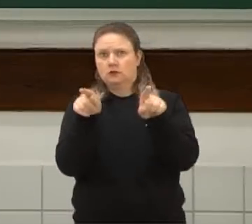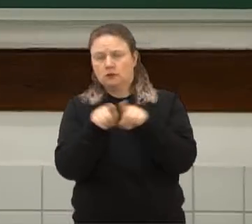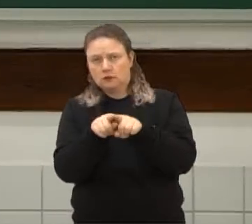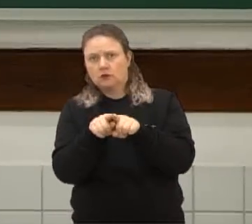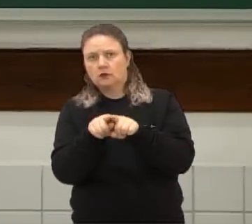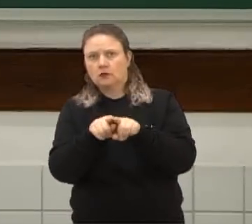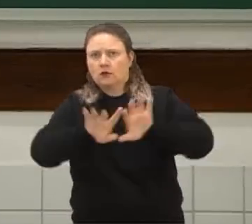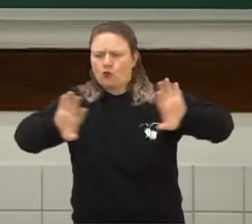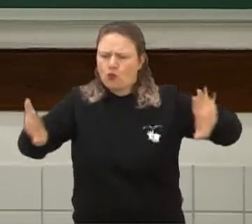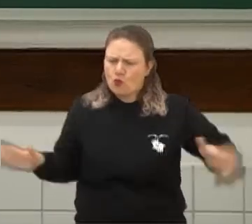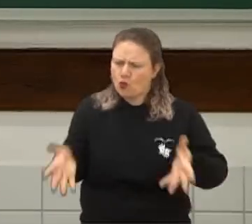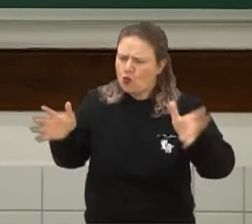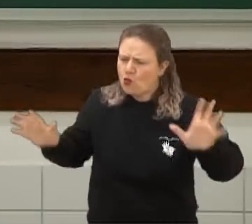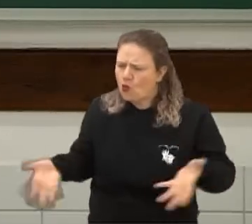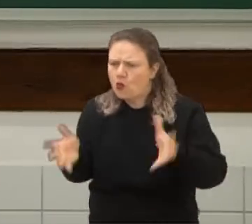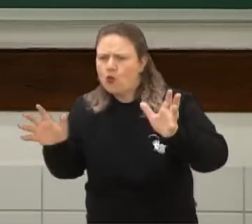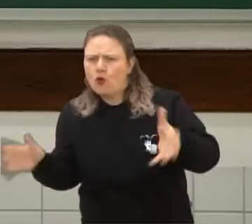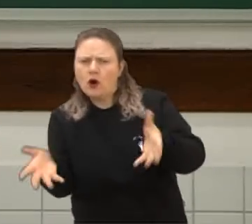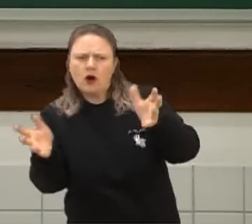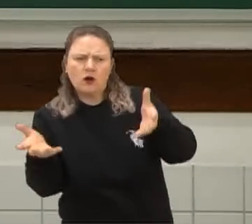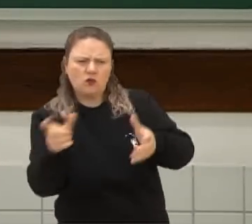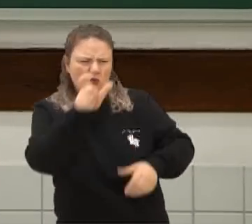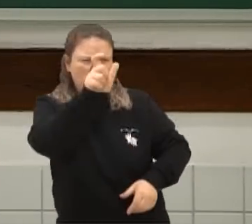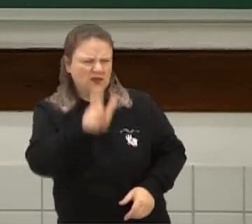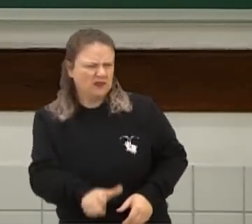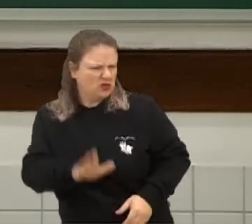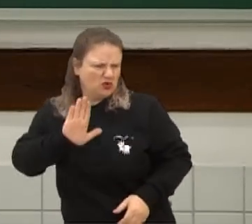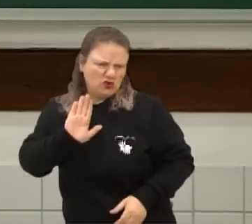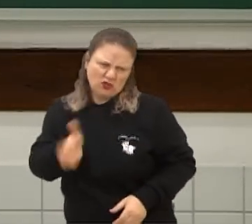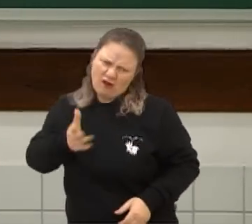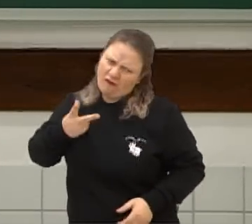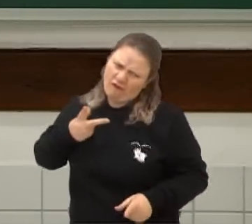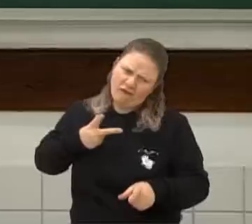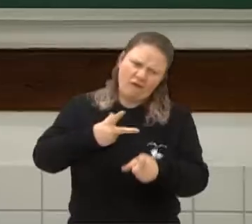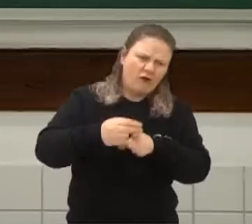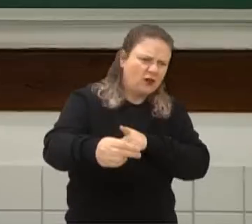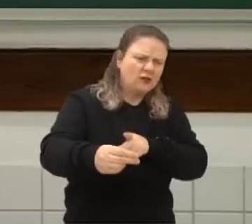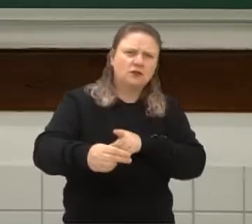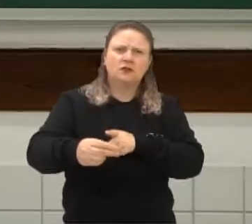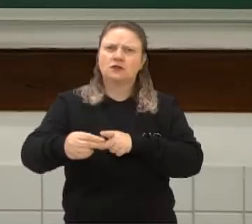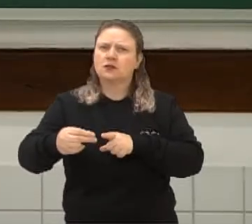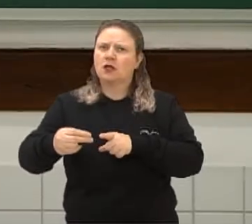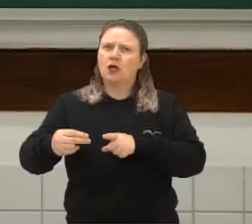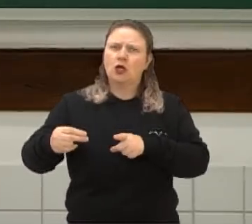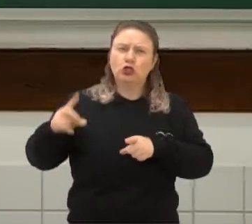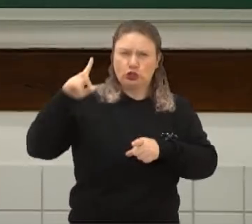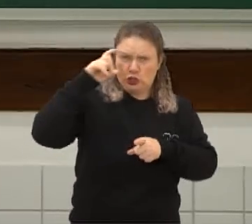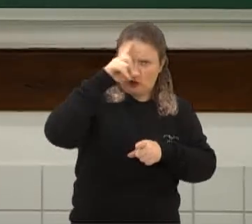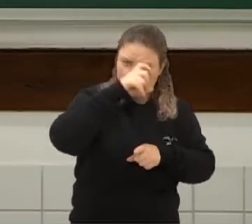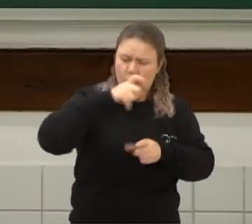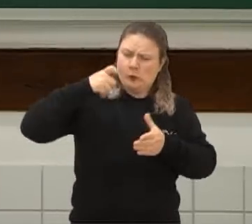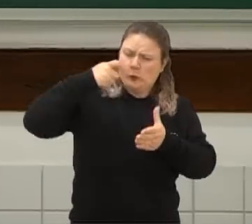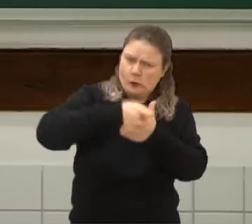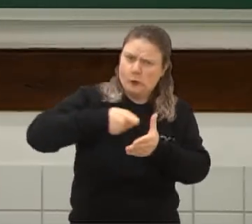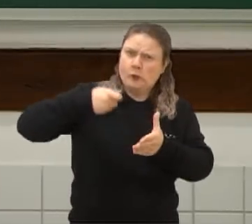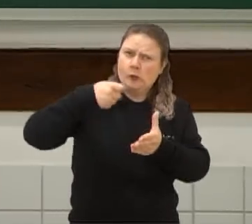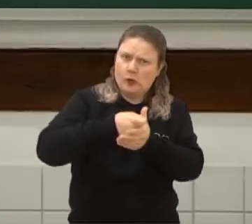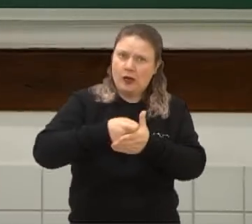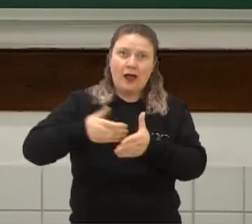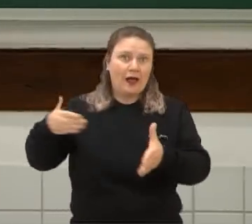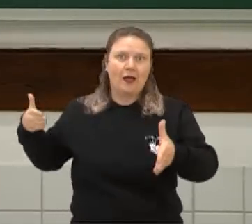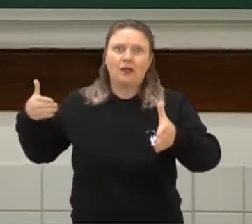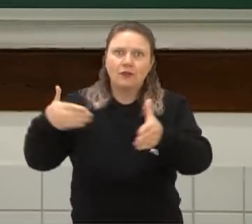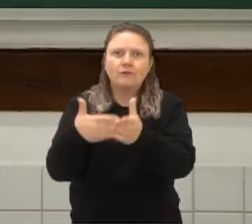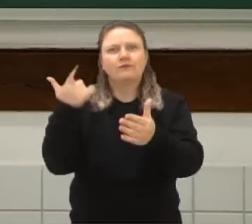quer incentivar a pessoa, né, de que ela foi campeã, de que ela venceu alguma dificuldade e conseguiu conquistar algo